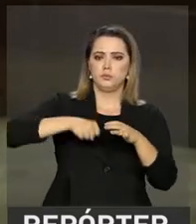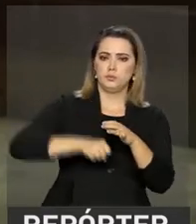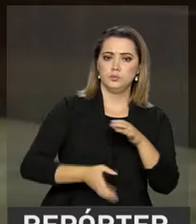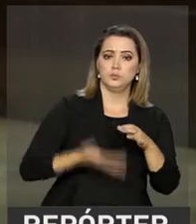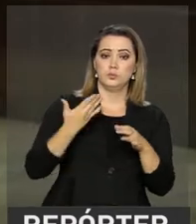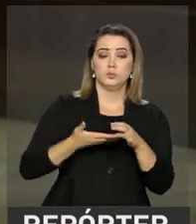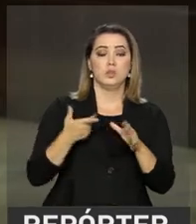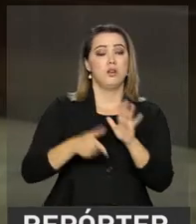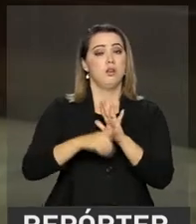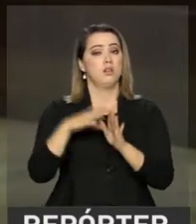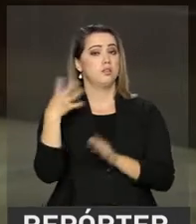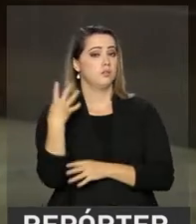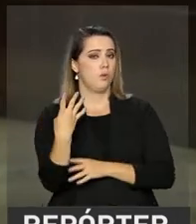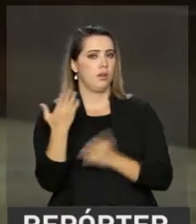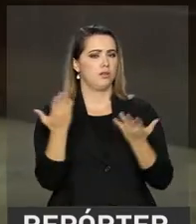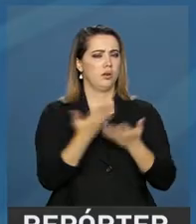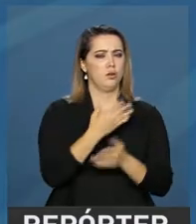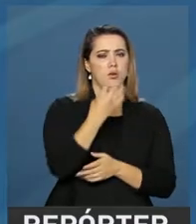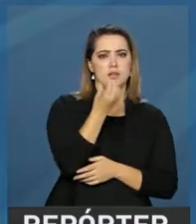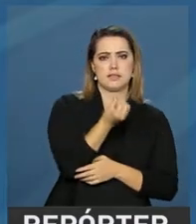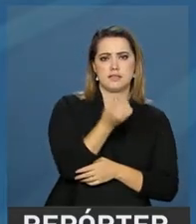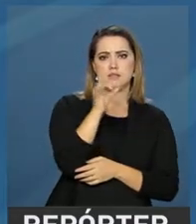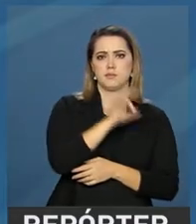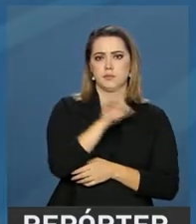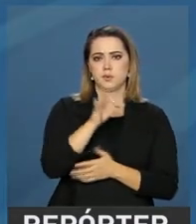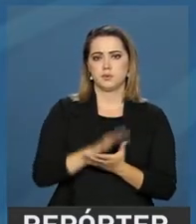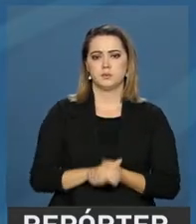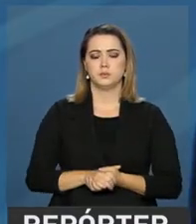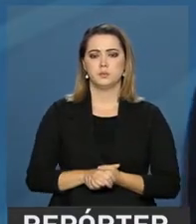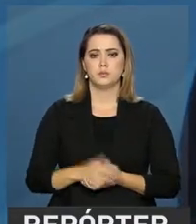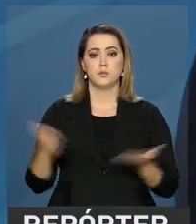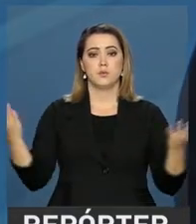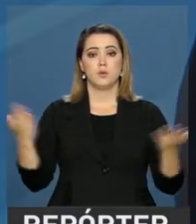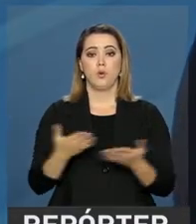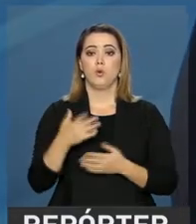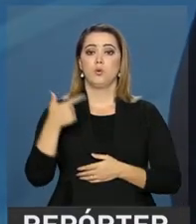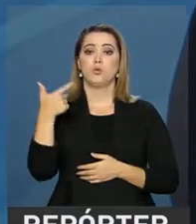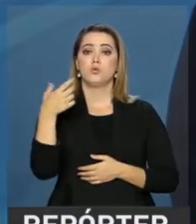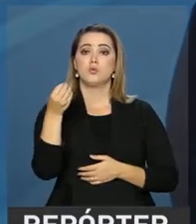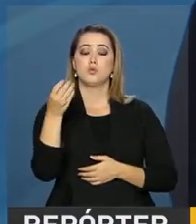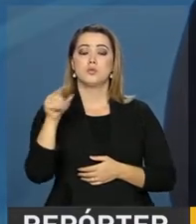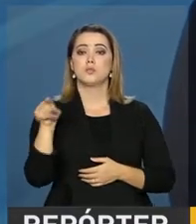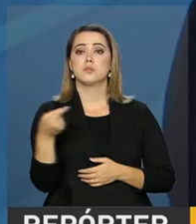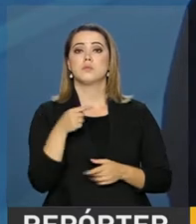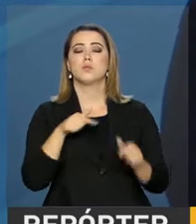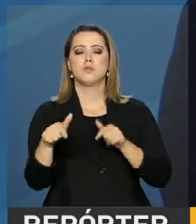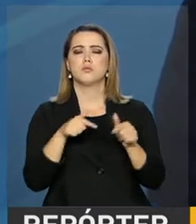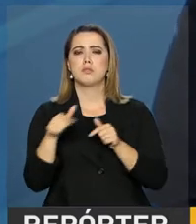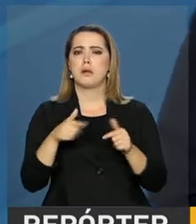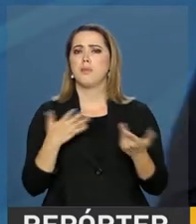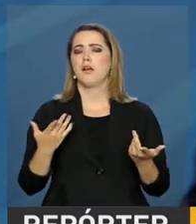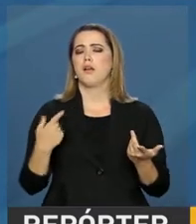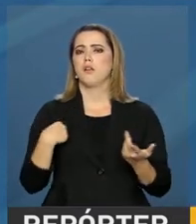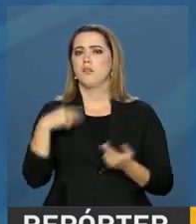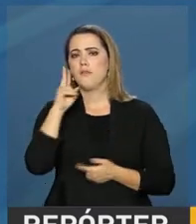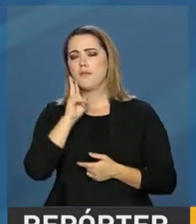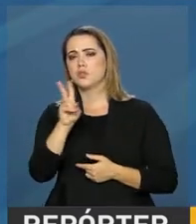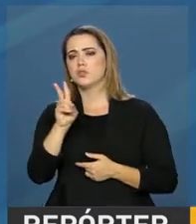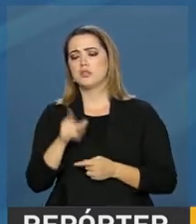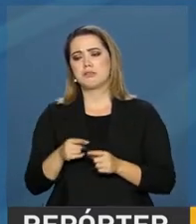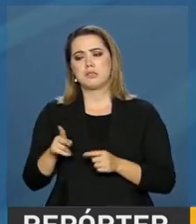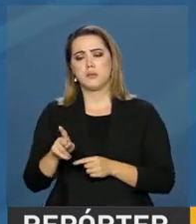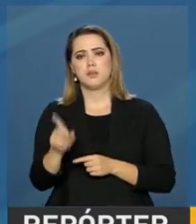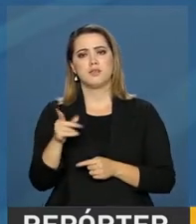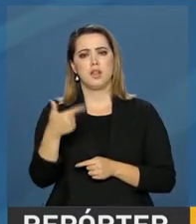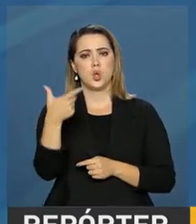passou de 4 para 6 por cento hoje são 200 mil empregos diretos e olha que para cada emprego direto